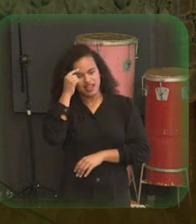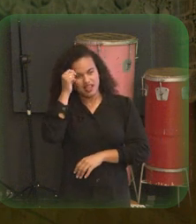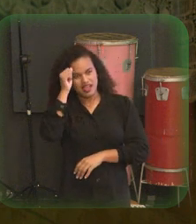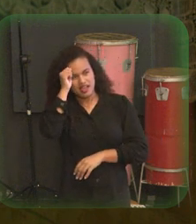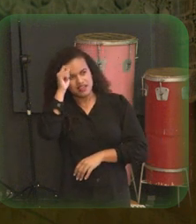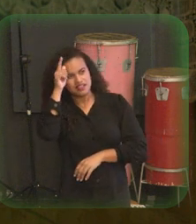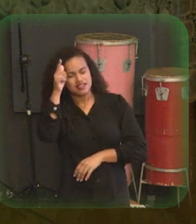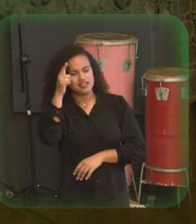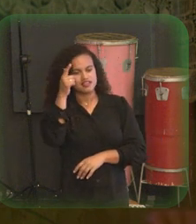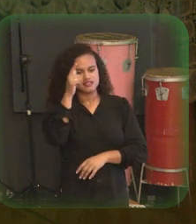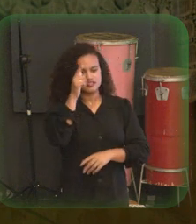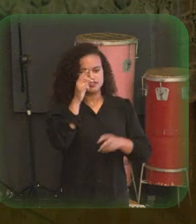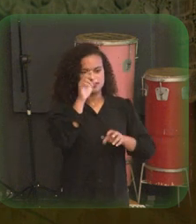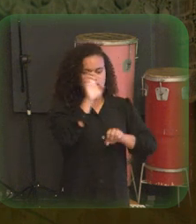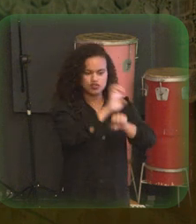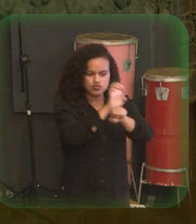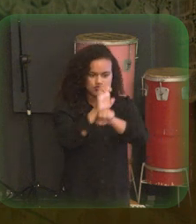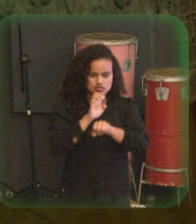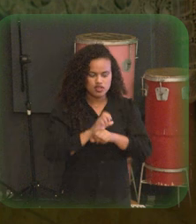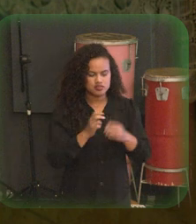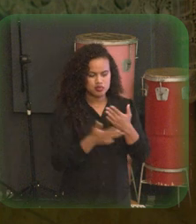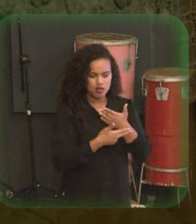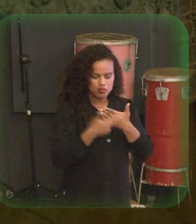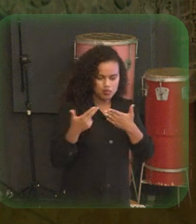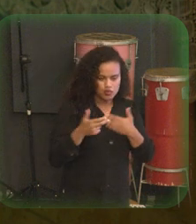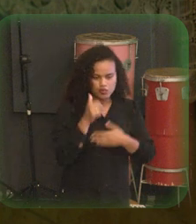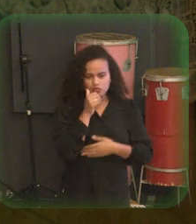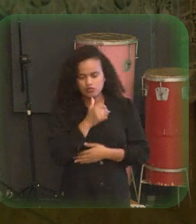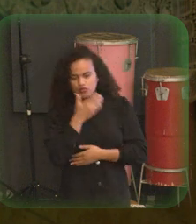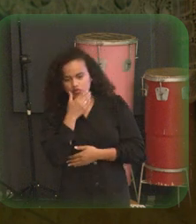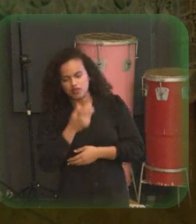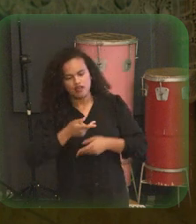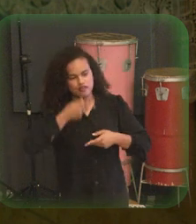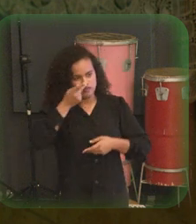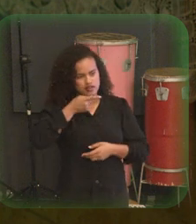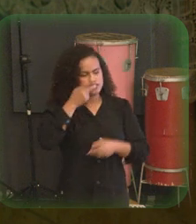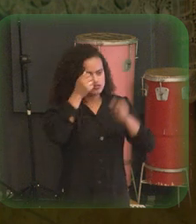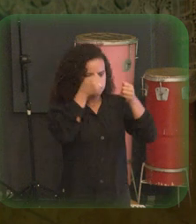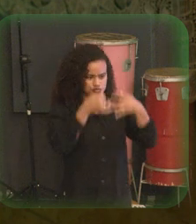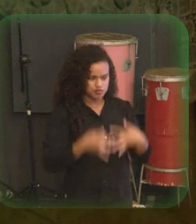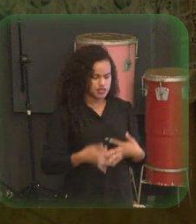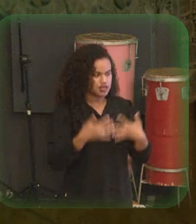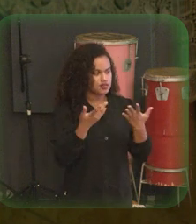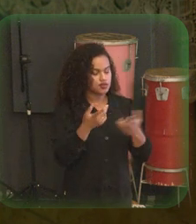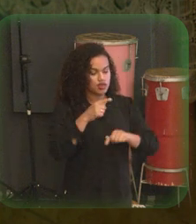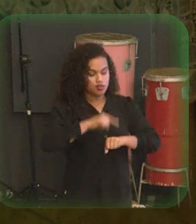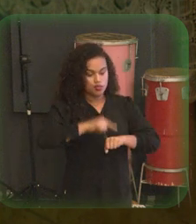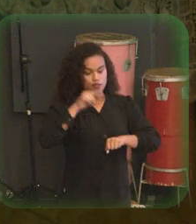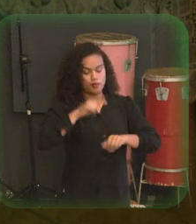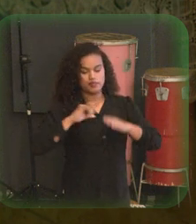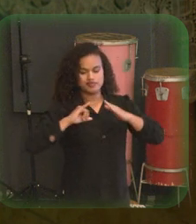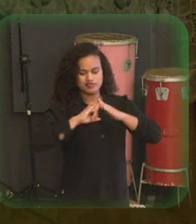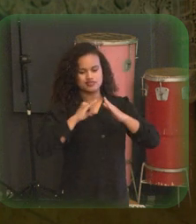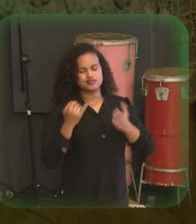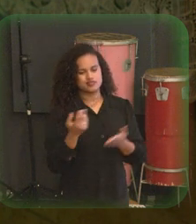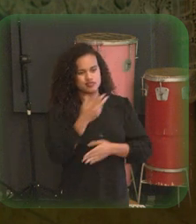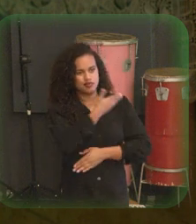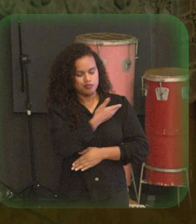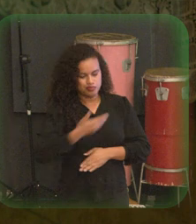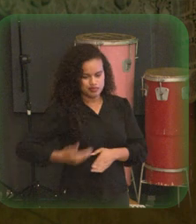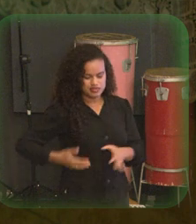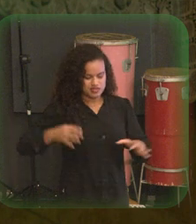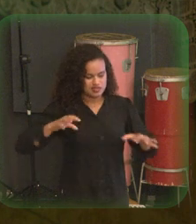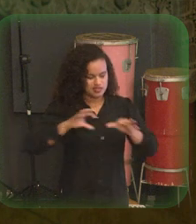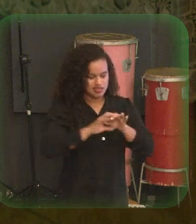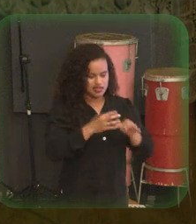vários autores e autoras que muito bem falaram sobre isso. Do momento em que as instituições políticas, baseadas na